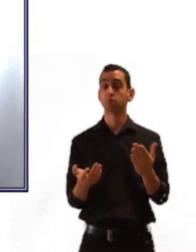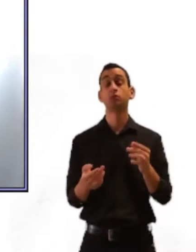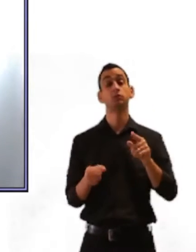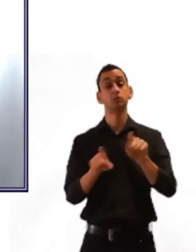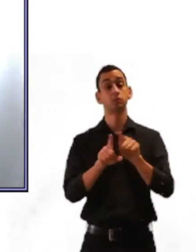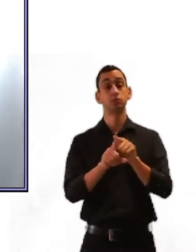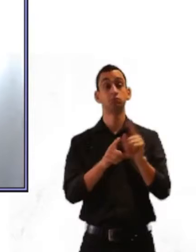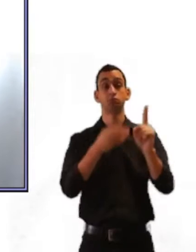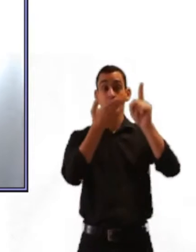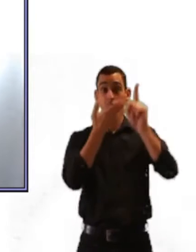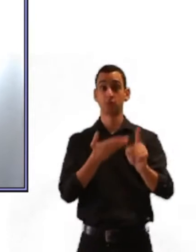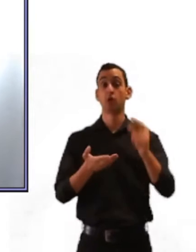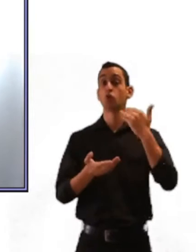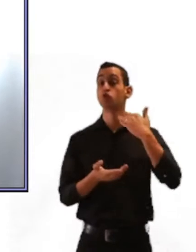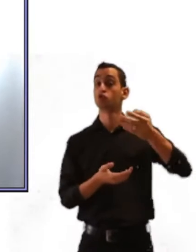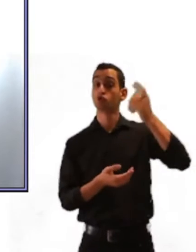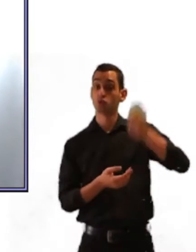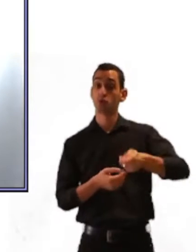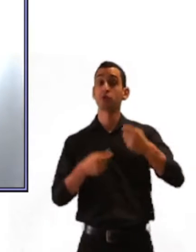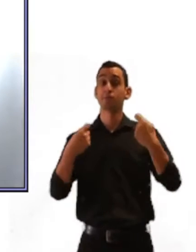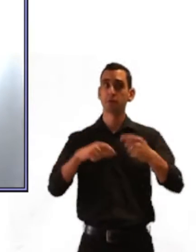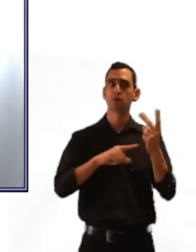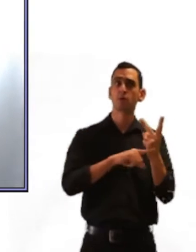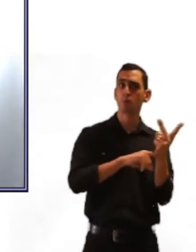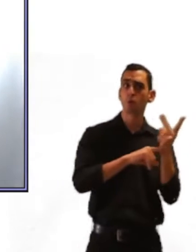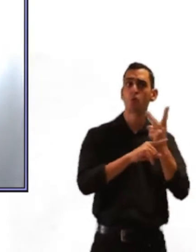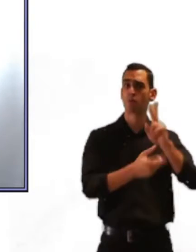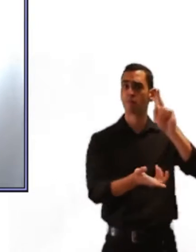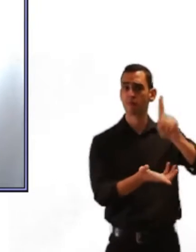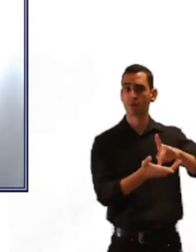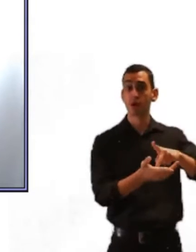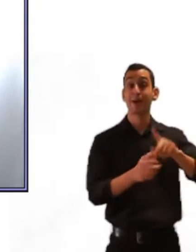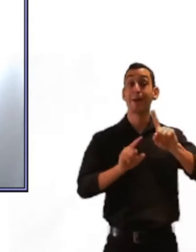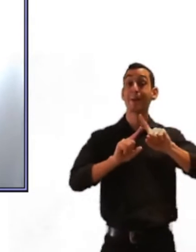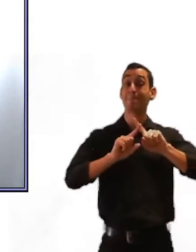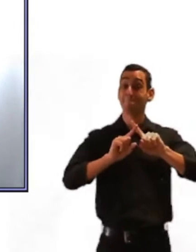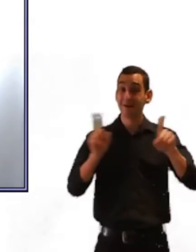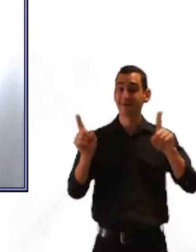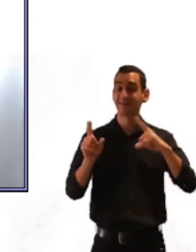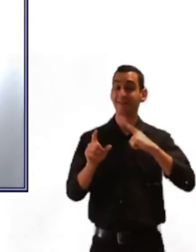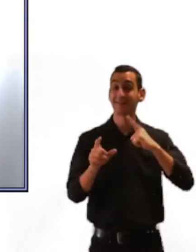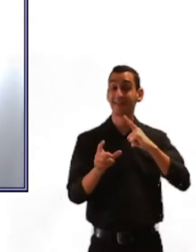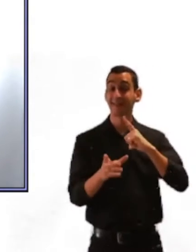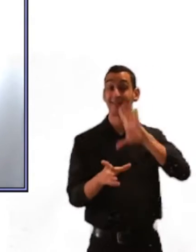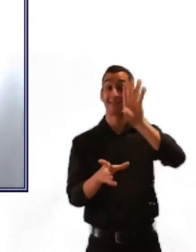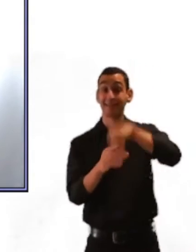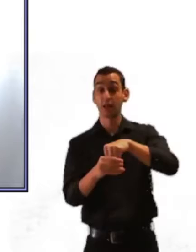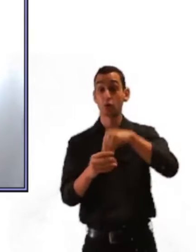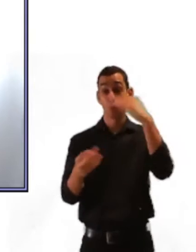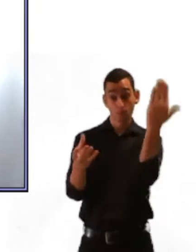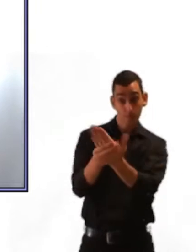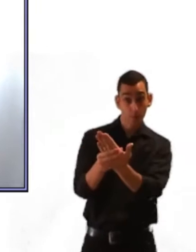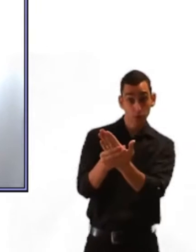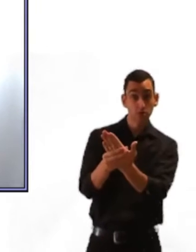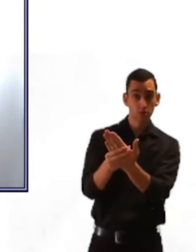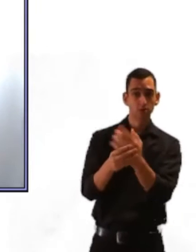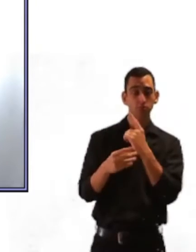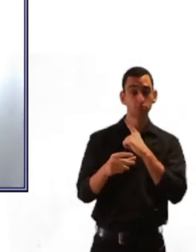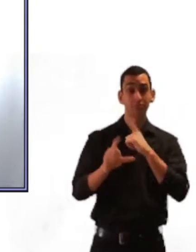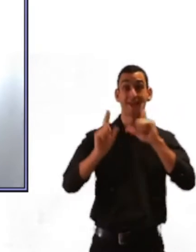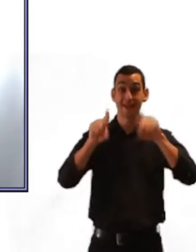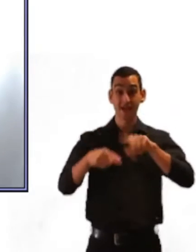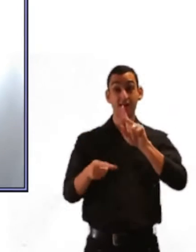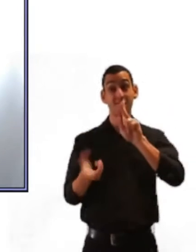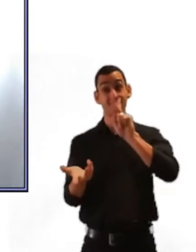realmente tem que buscar a verdade, mas essa verdade processual vai corresponder à verdade no